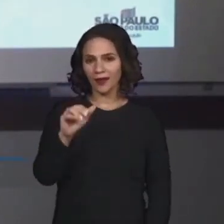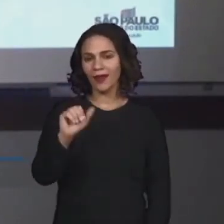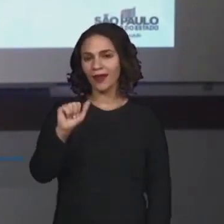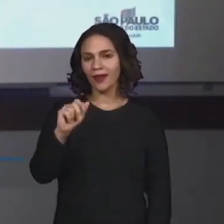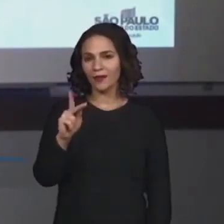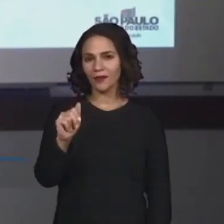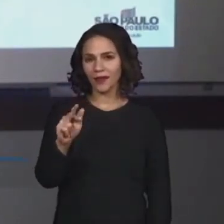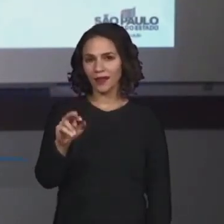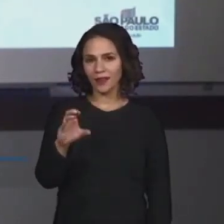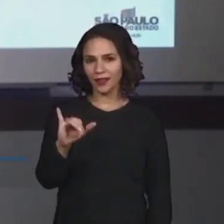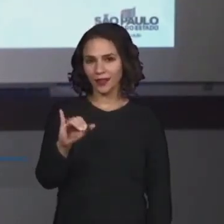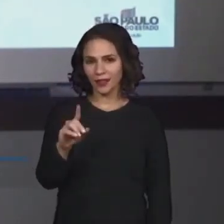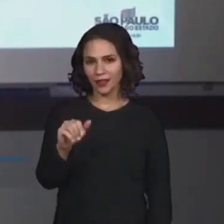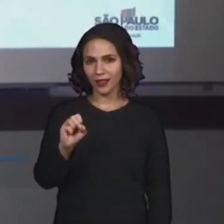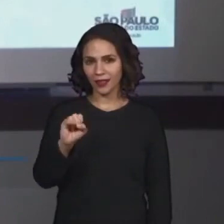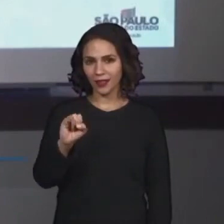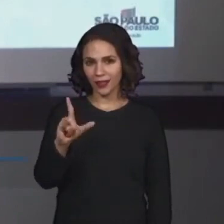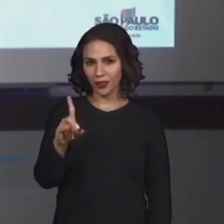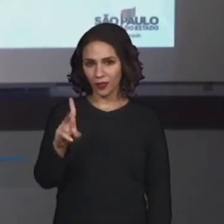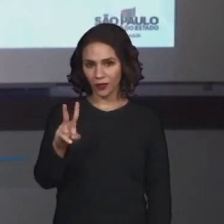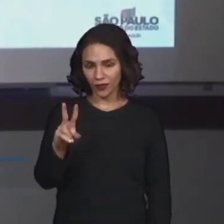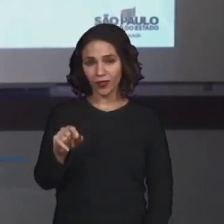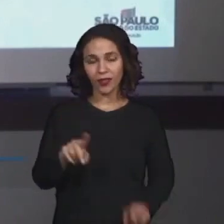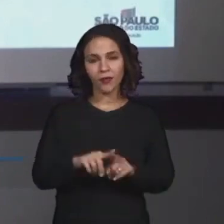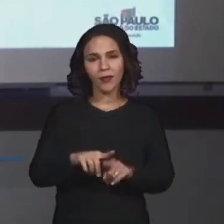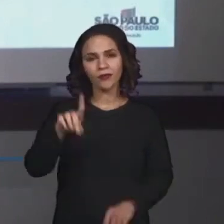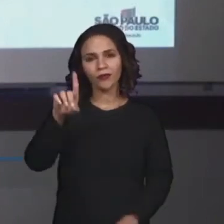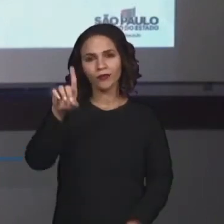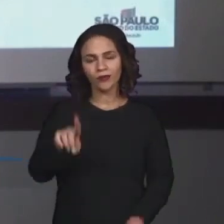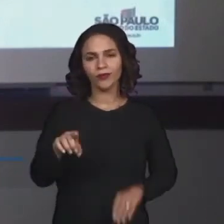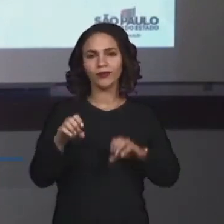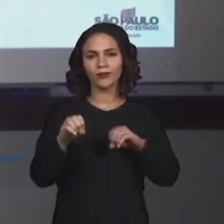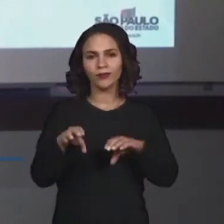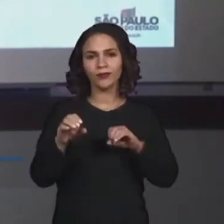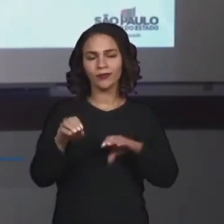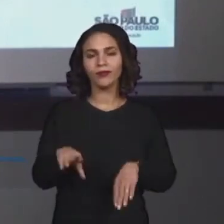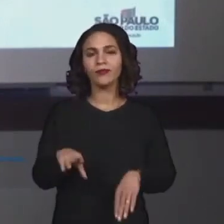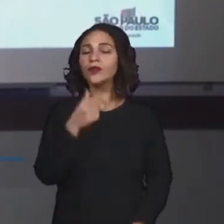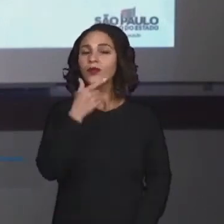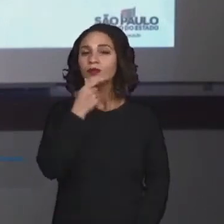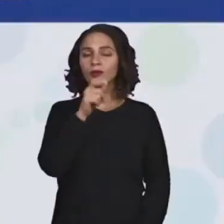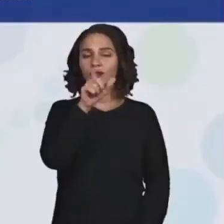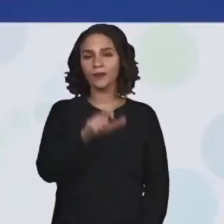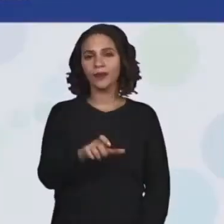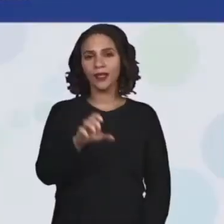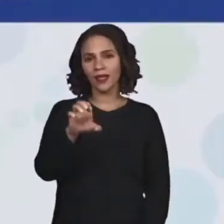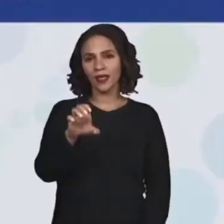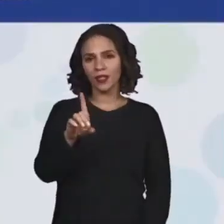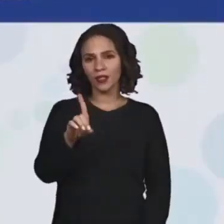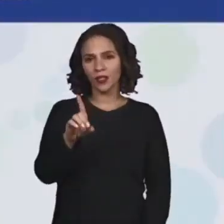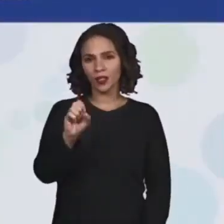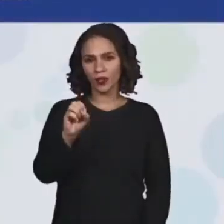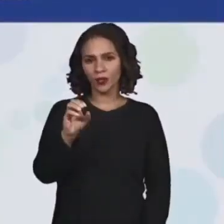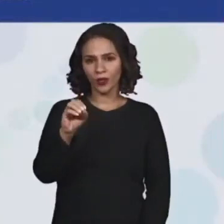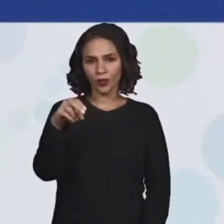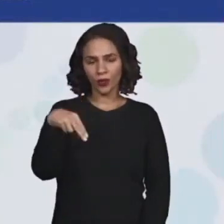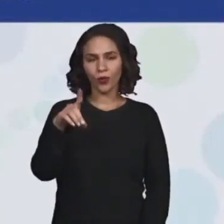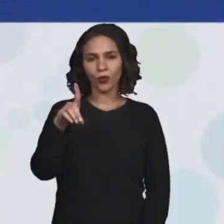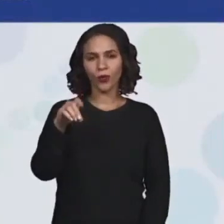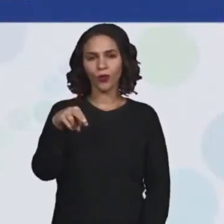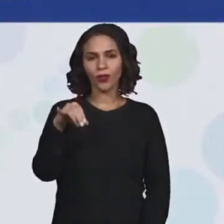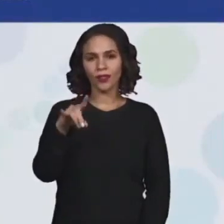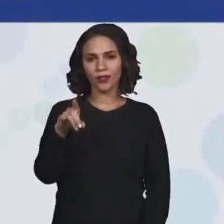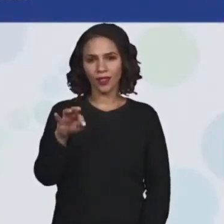Silva, do nosso dirigente de ensino, o senhor Edson Donizete. Eu vou falar para vocês hoje sobre